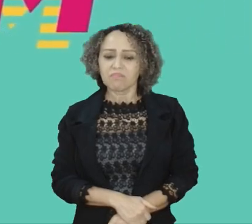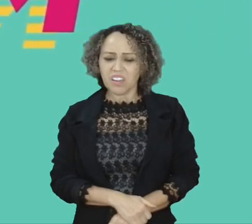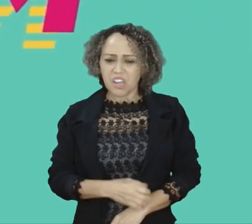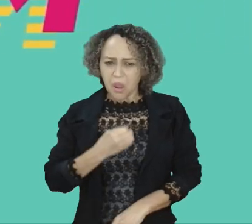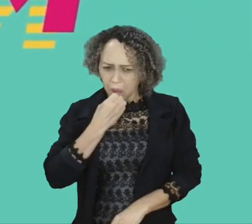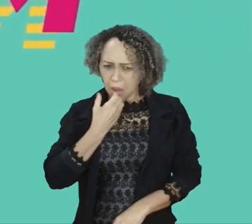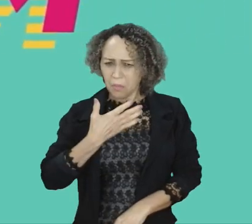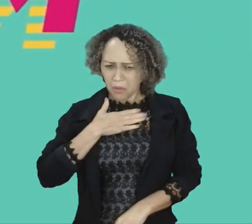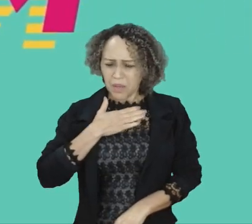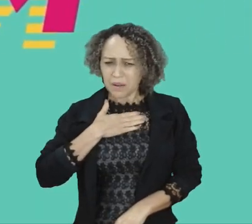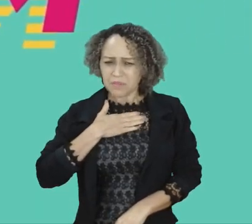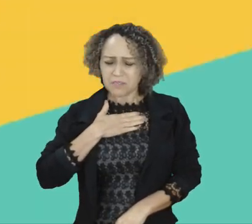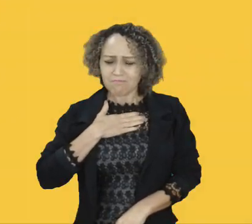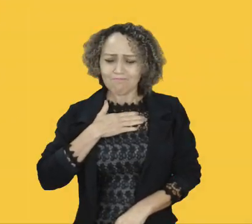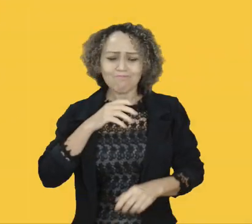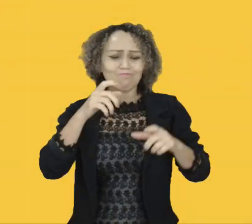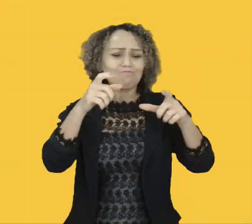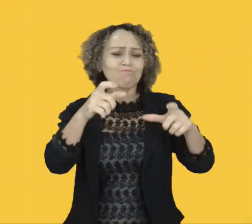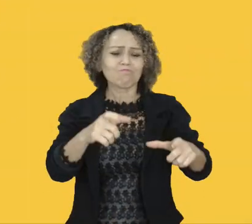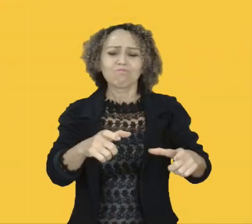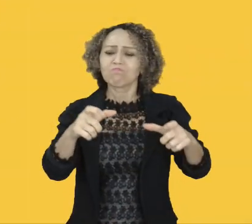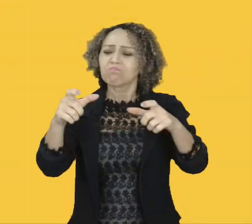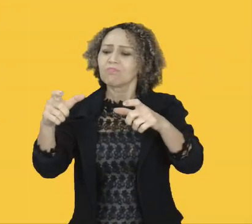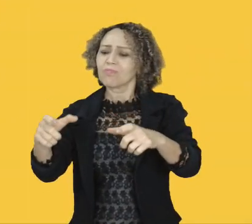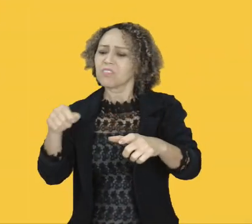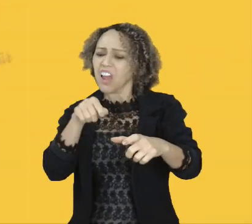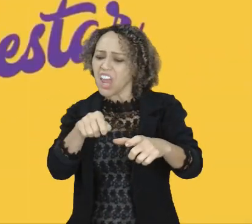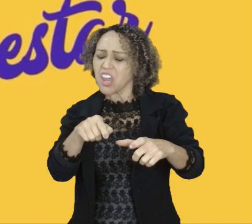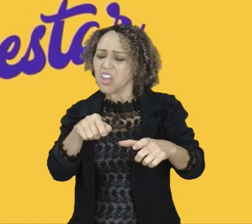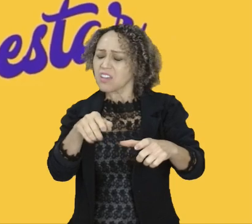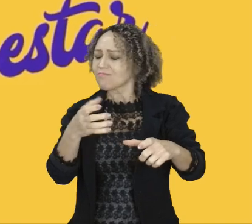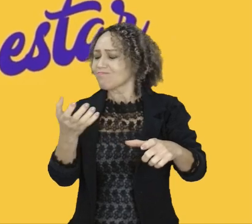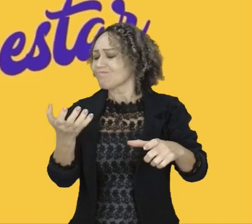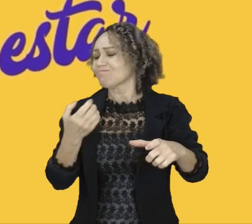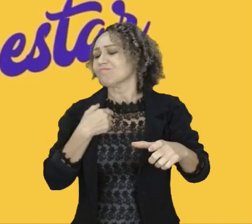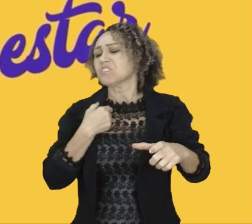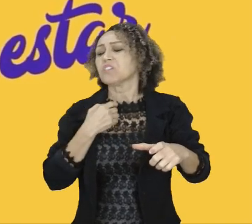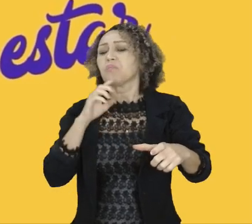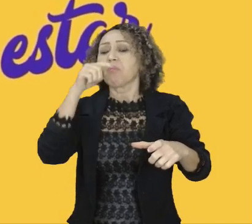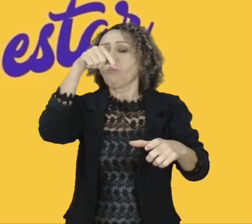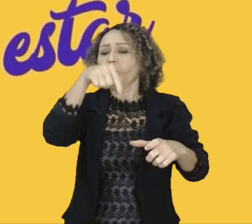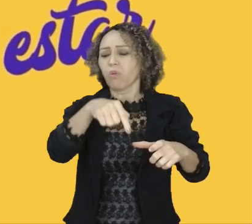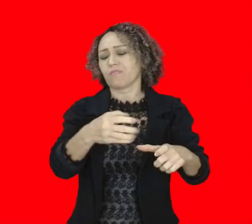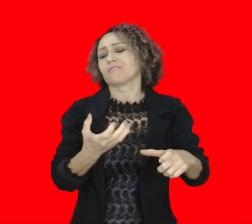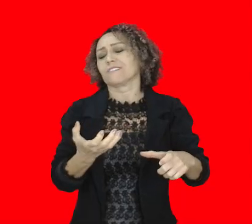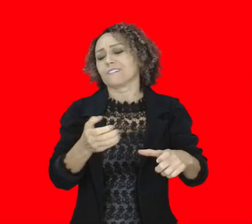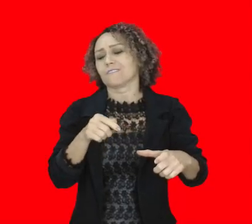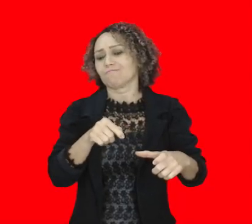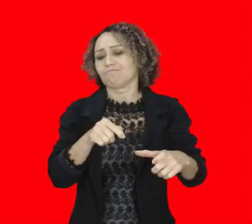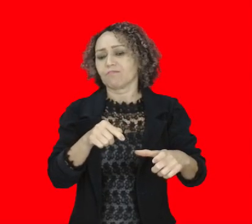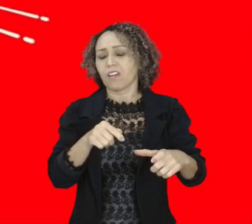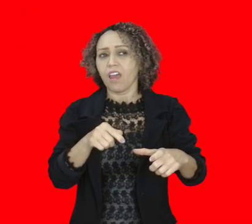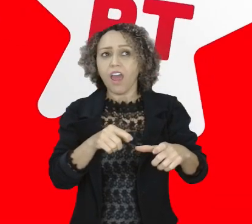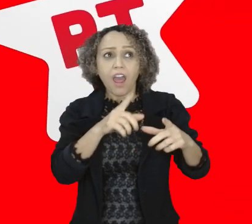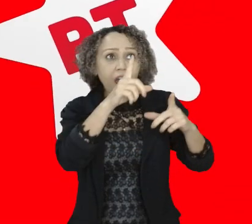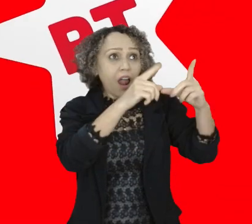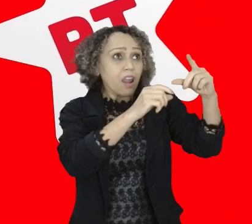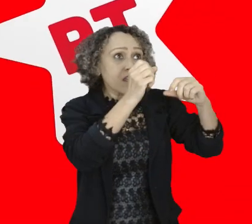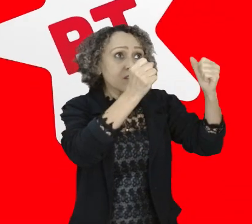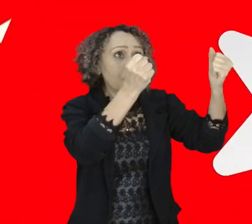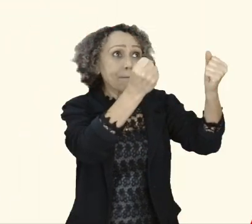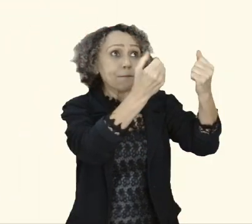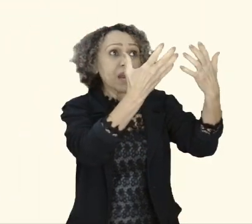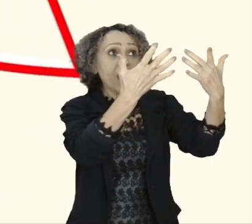Lugar que é bom pra mim é onde eu quiser estar. A estrela ainda